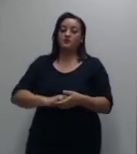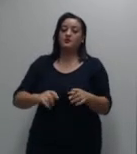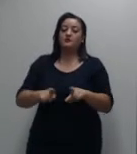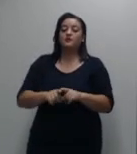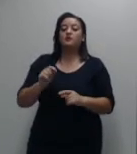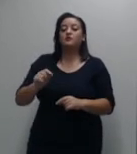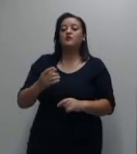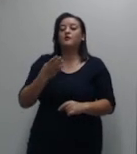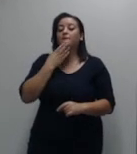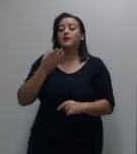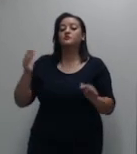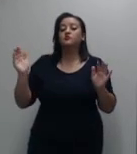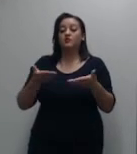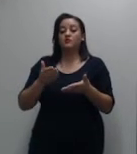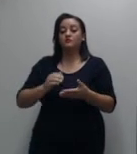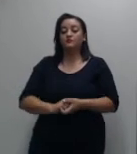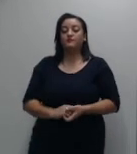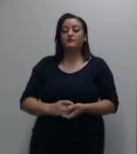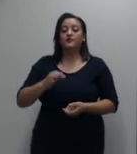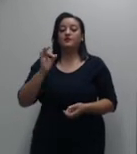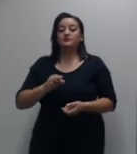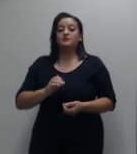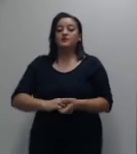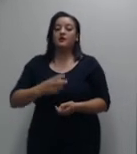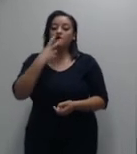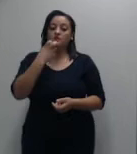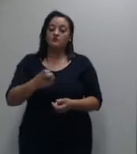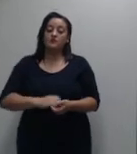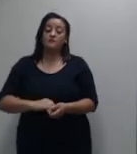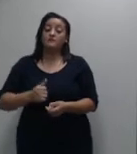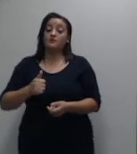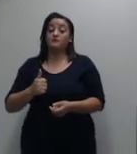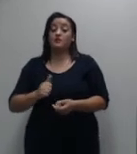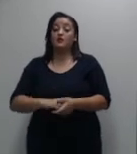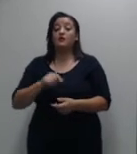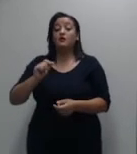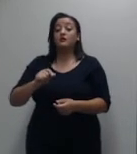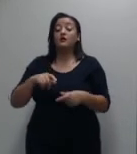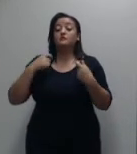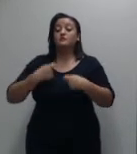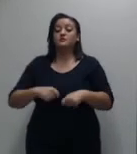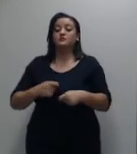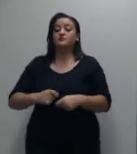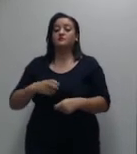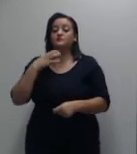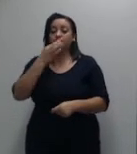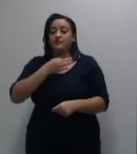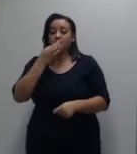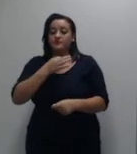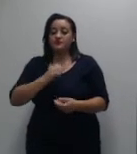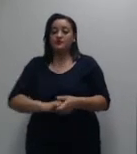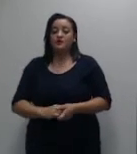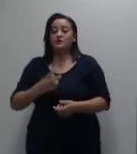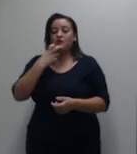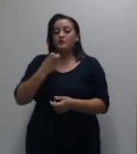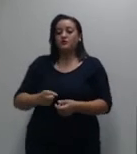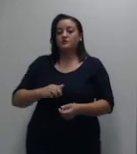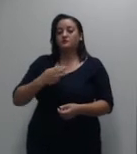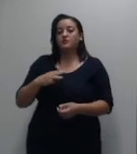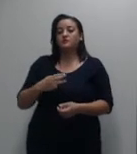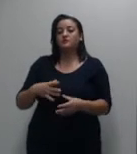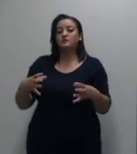que se pede hoje é ultimamente reconhecer o primeiro que a necessidade da sustentação oral Como já reconhecido pela 3ª turma